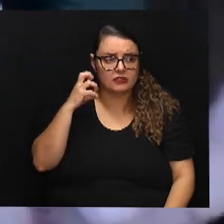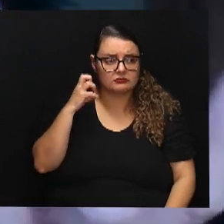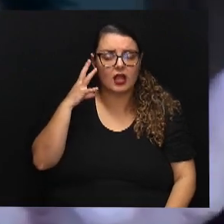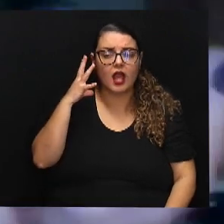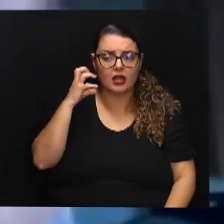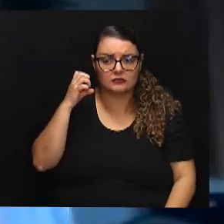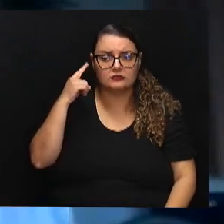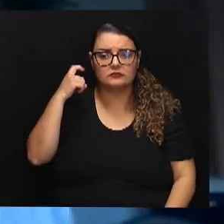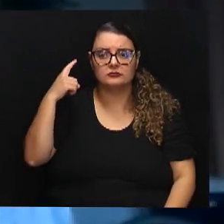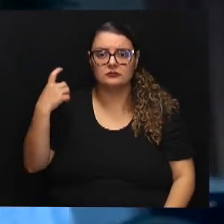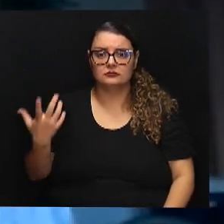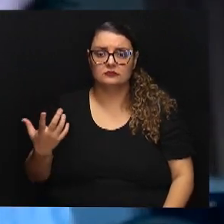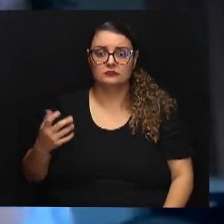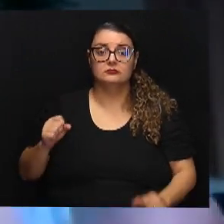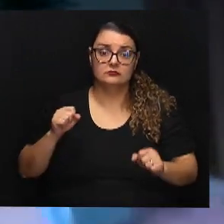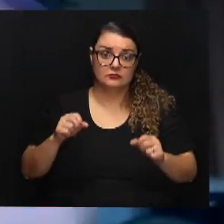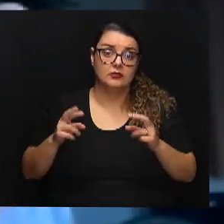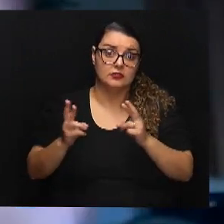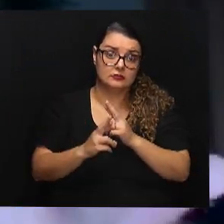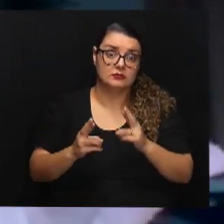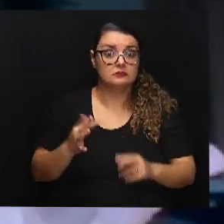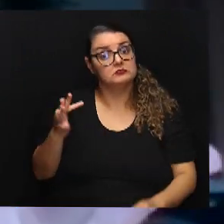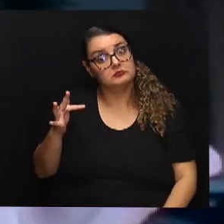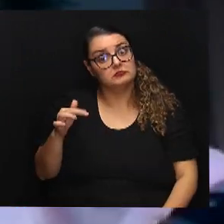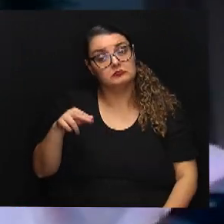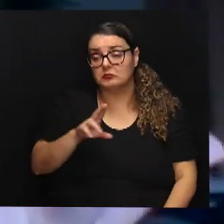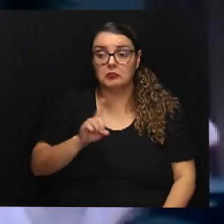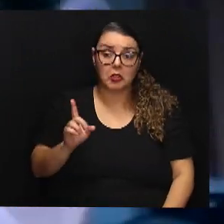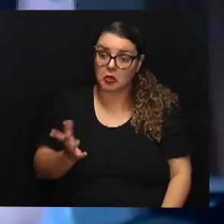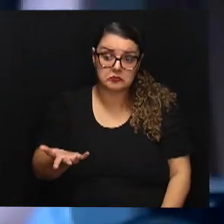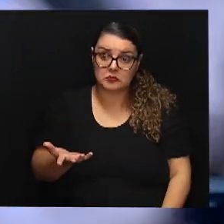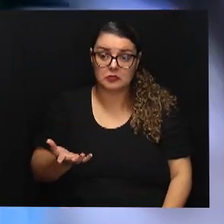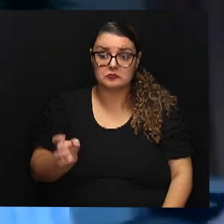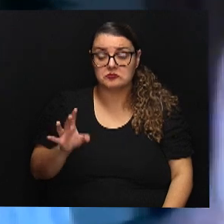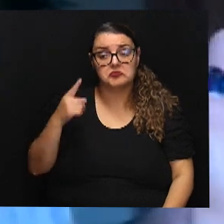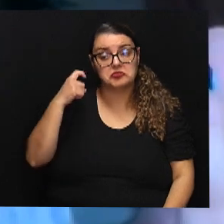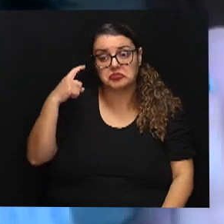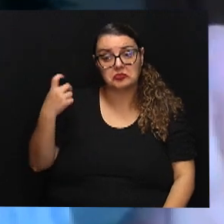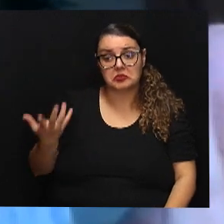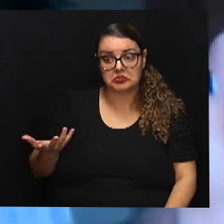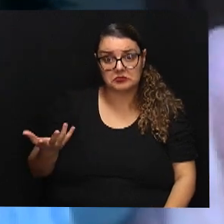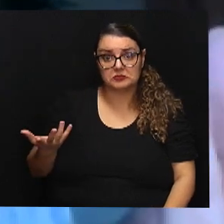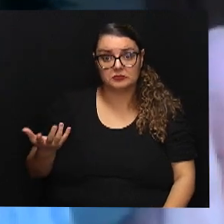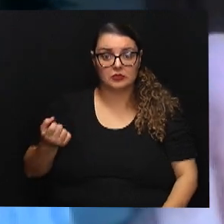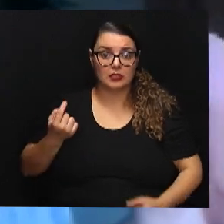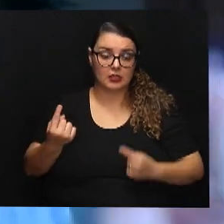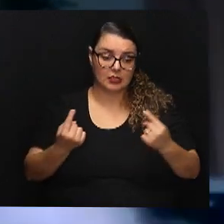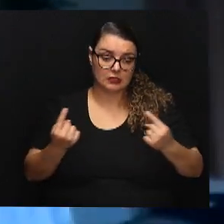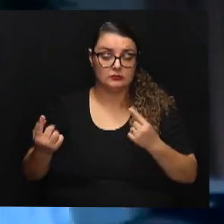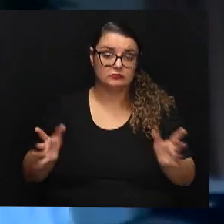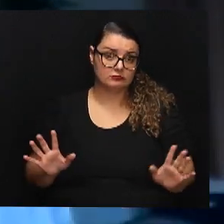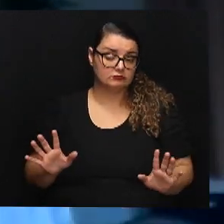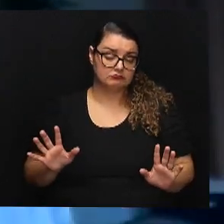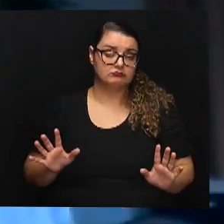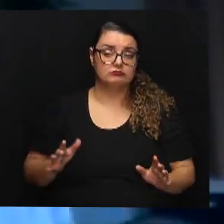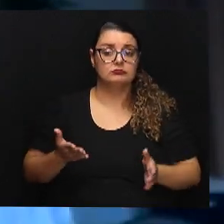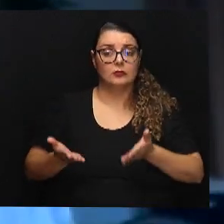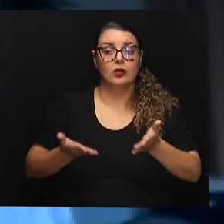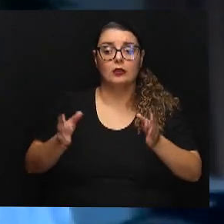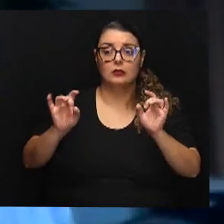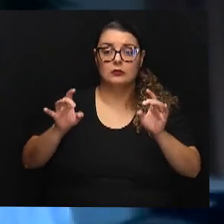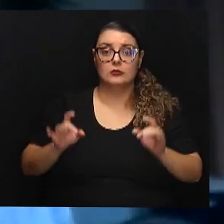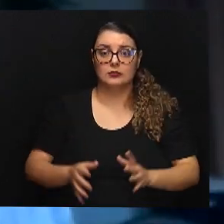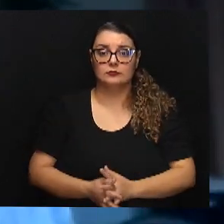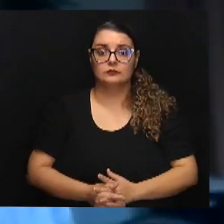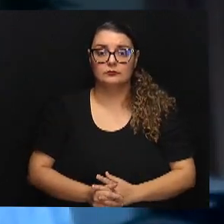doutor, eu não sinto dor, mas eu ouço barulho toda vez que eu abro e fecho a boca. Então, pode estar associado com a dor ou pode não estar